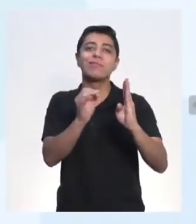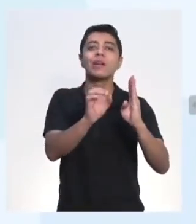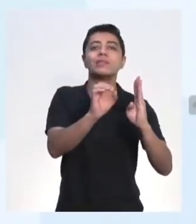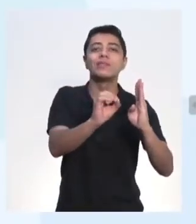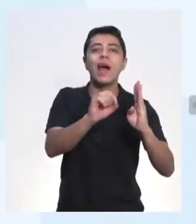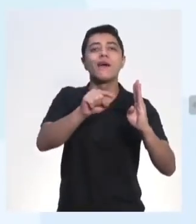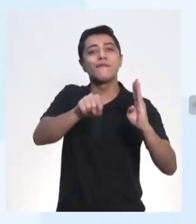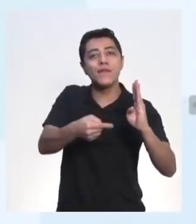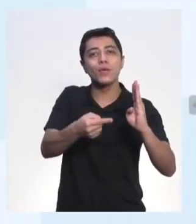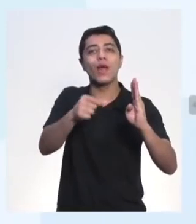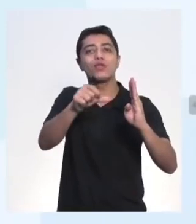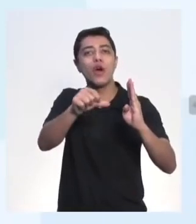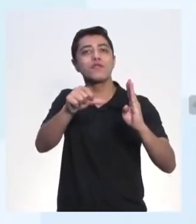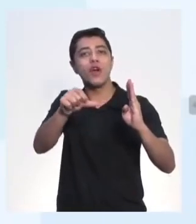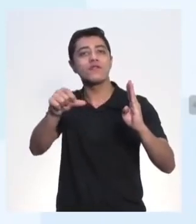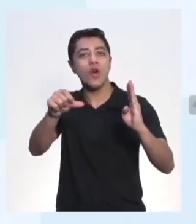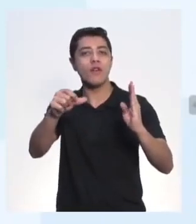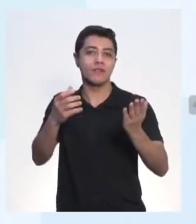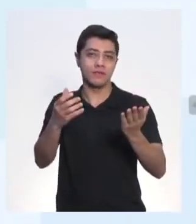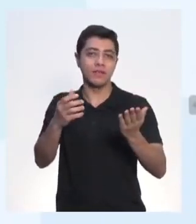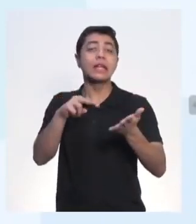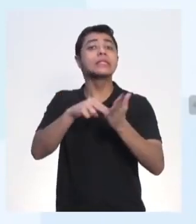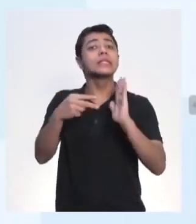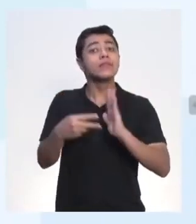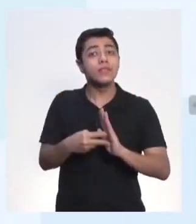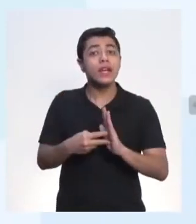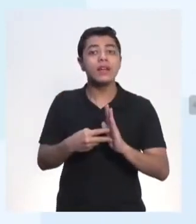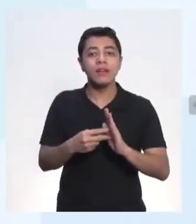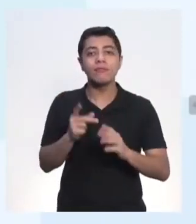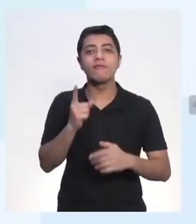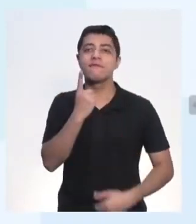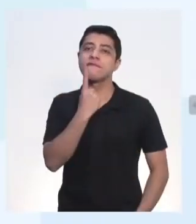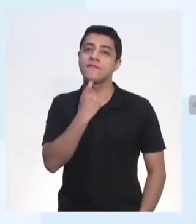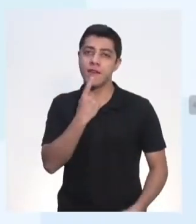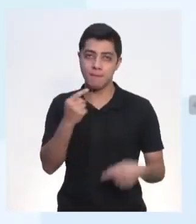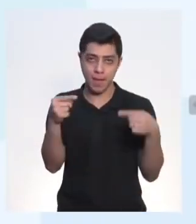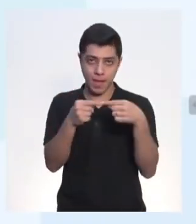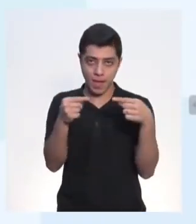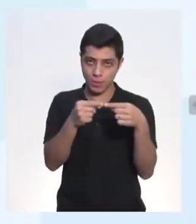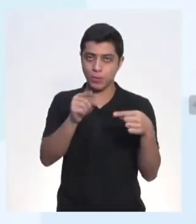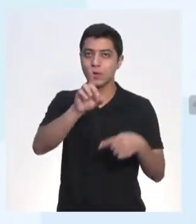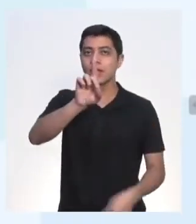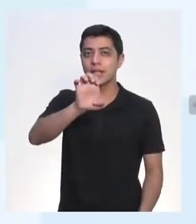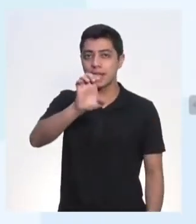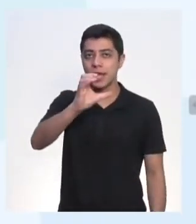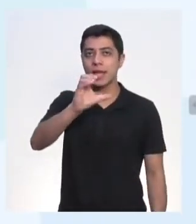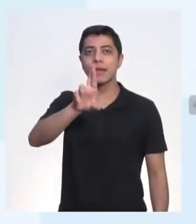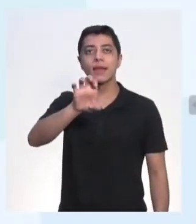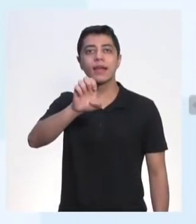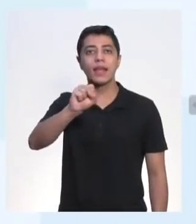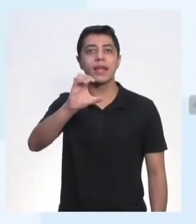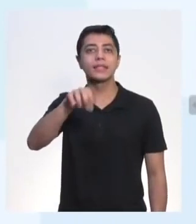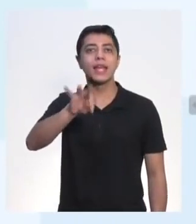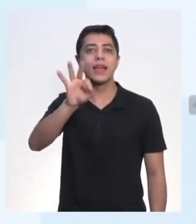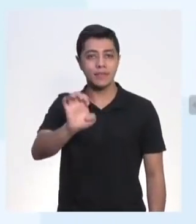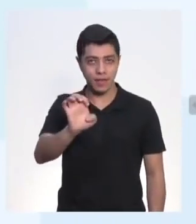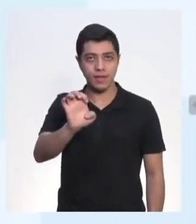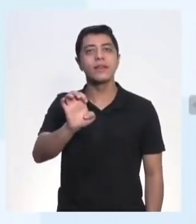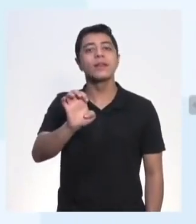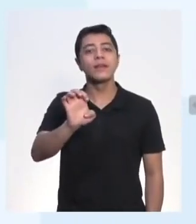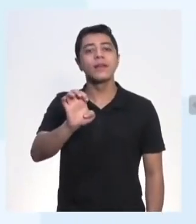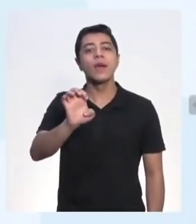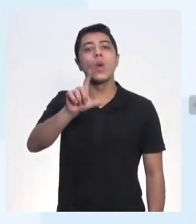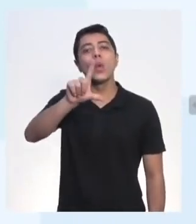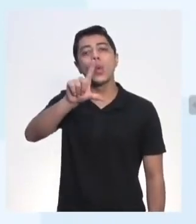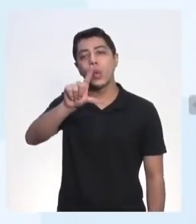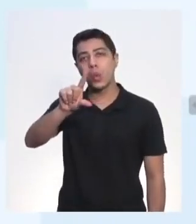Então, na hora que a gente vai fazer o gráfico, vocês vão perceber que também é uma curvinha, só que em vez da curvinha estar subindo, ela vai